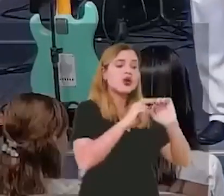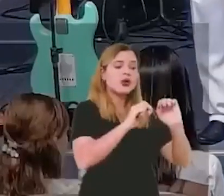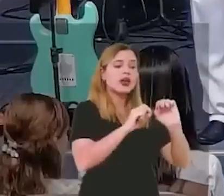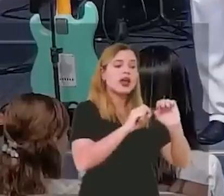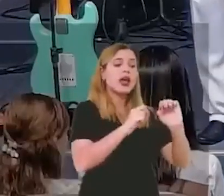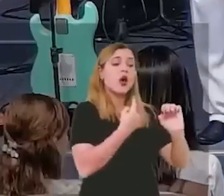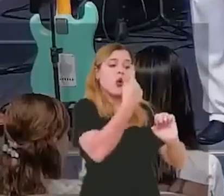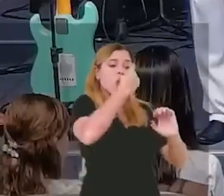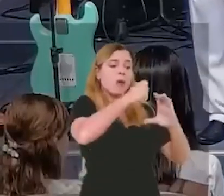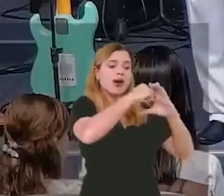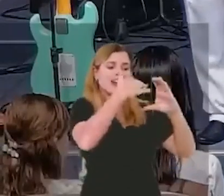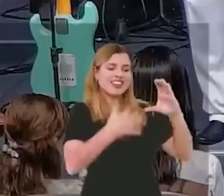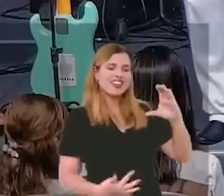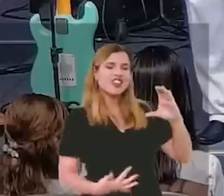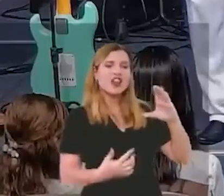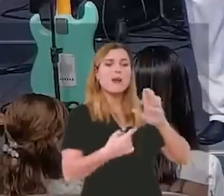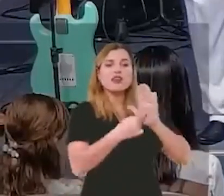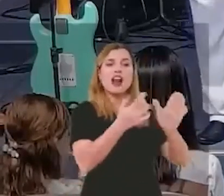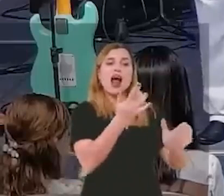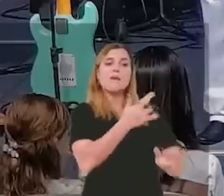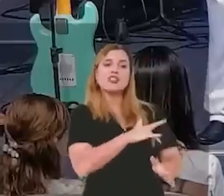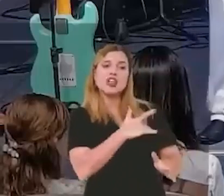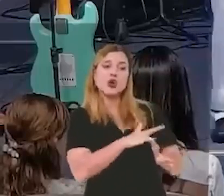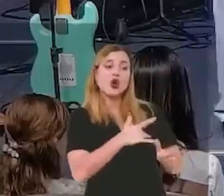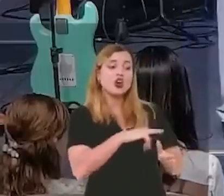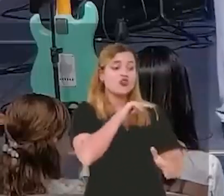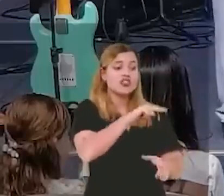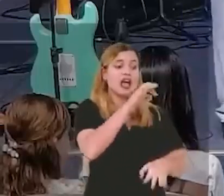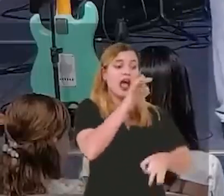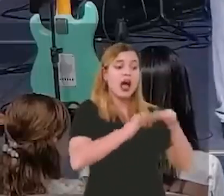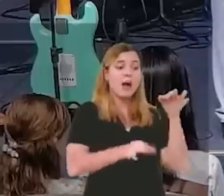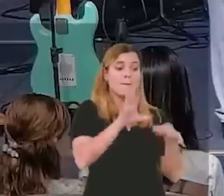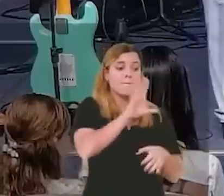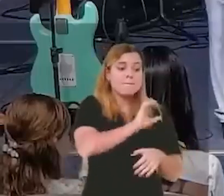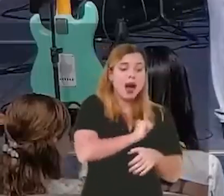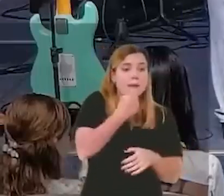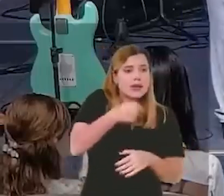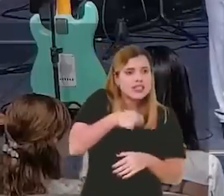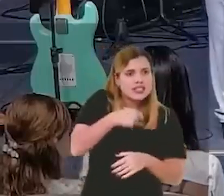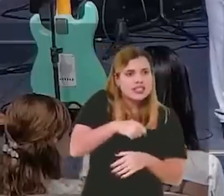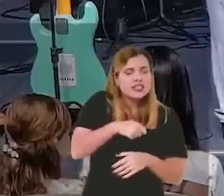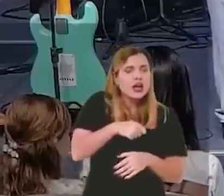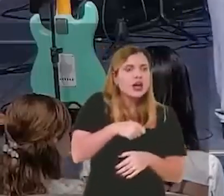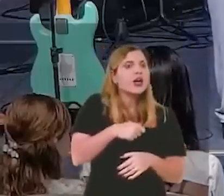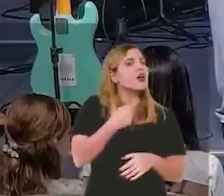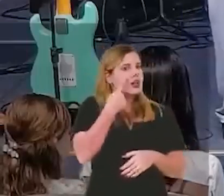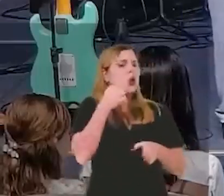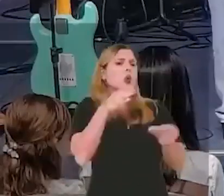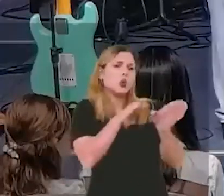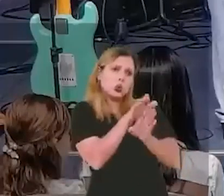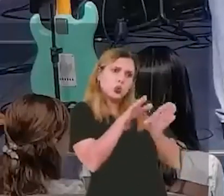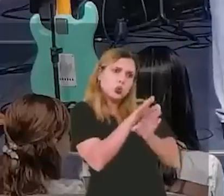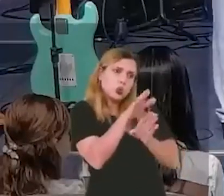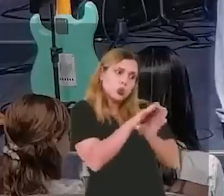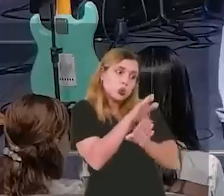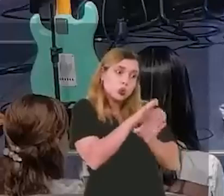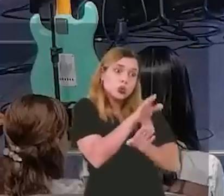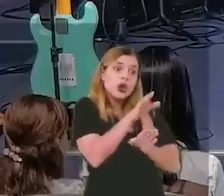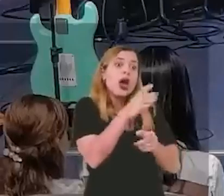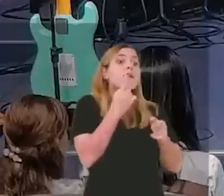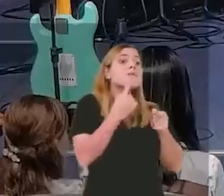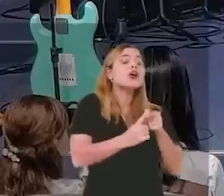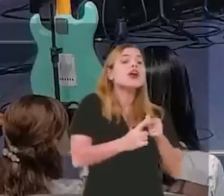santidade, Oséias a misericórdia, Amós a justiça, mas Jesus não veio para revelar este ou aquele atributo, ele veio para revelar Deus,